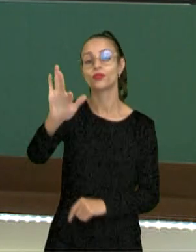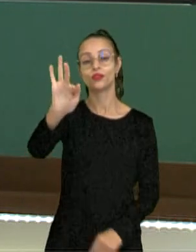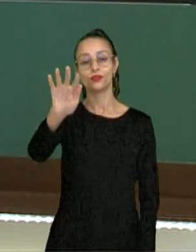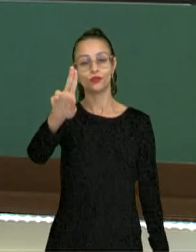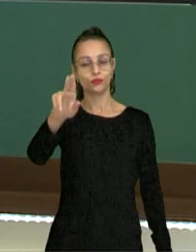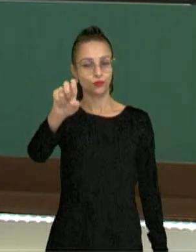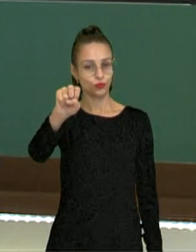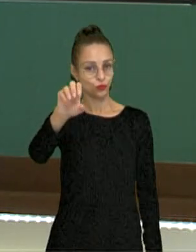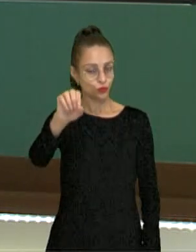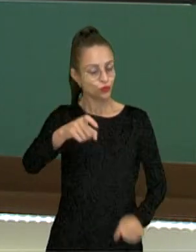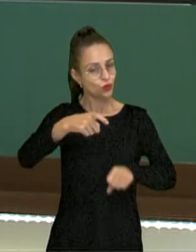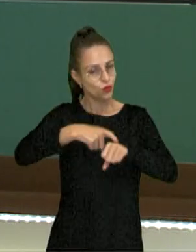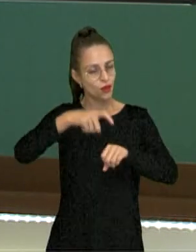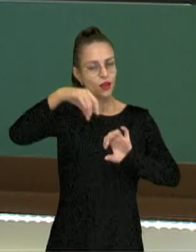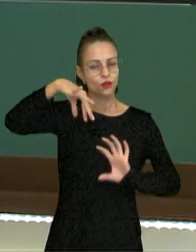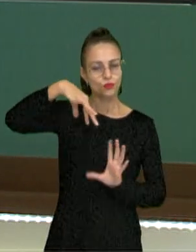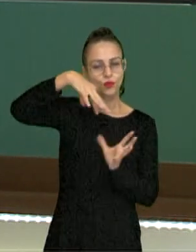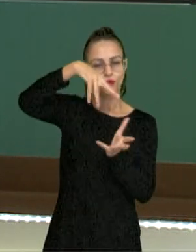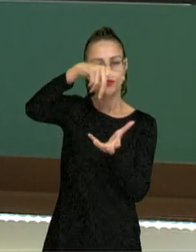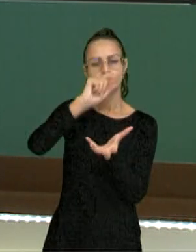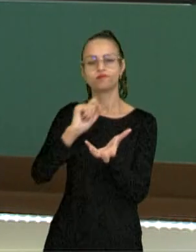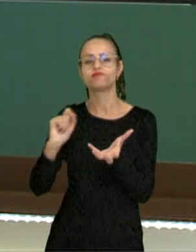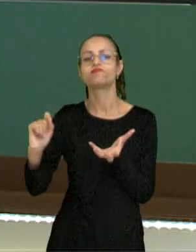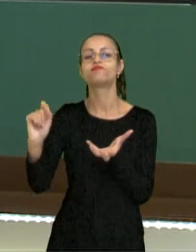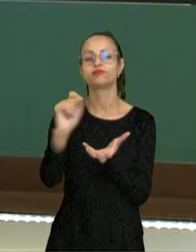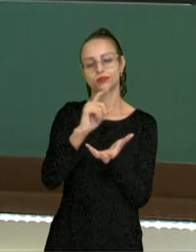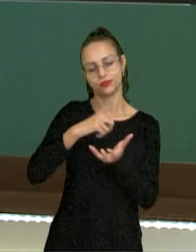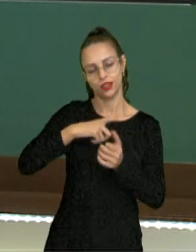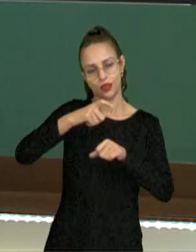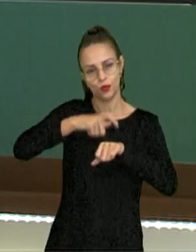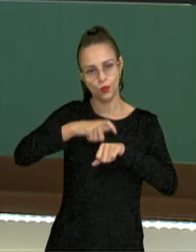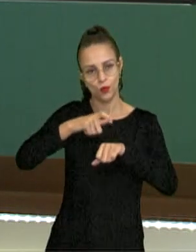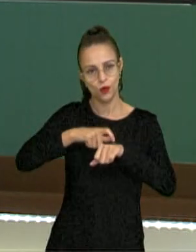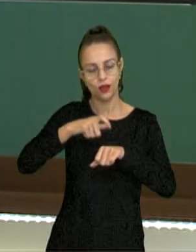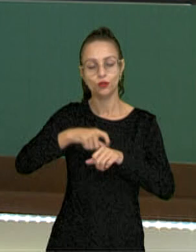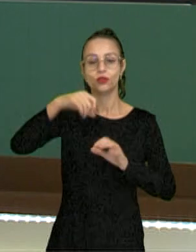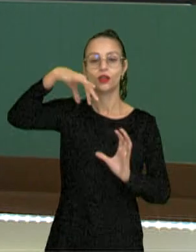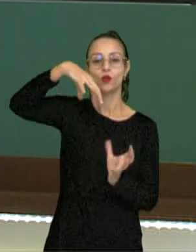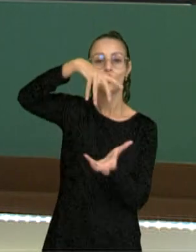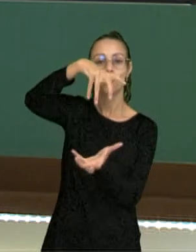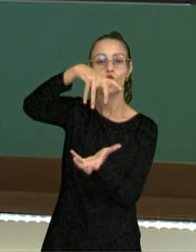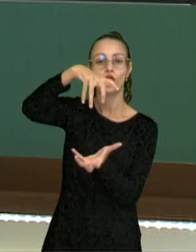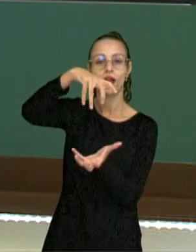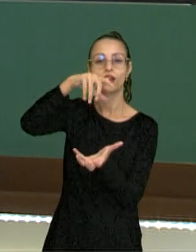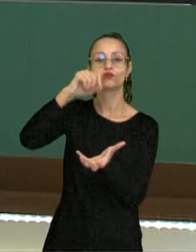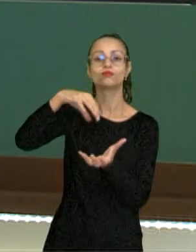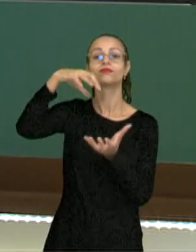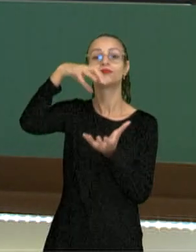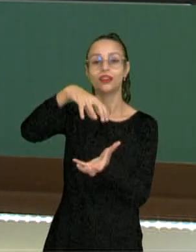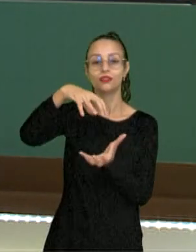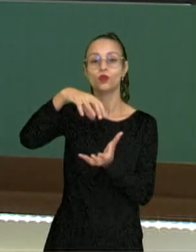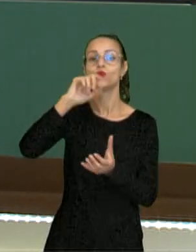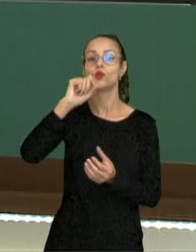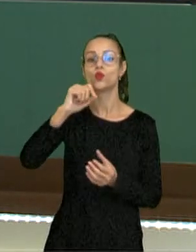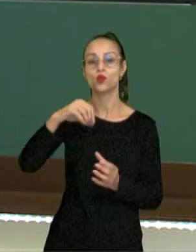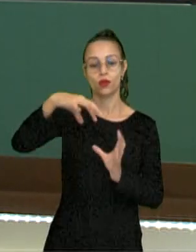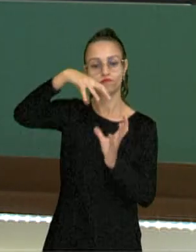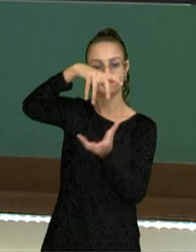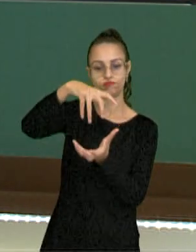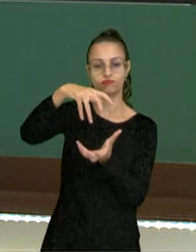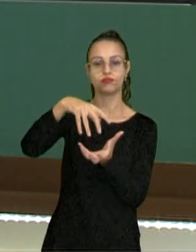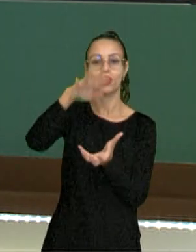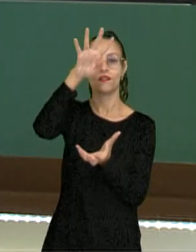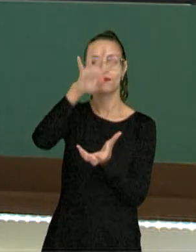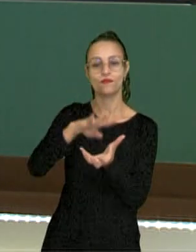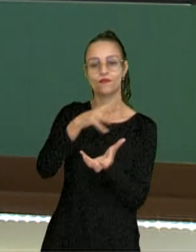horários. Então, usando o movimento de rotação, a Terra foi dividida em partes, em faixas, né? Cada uma